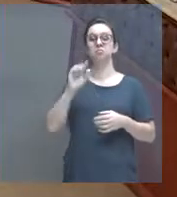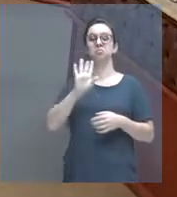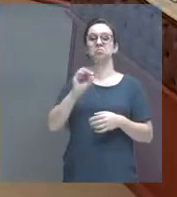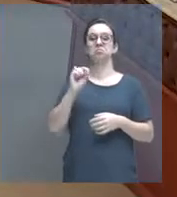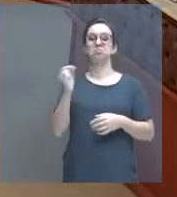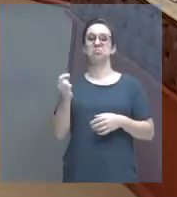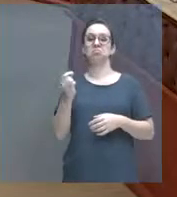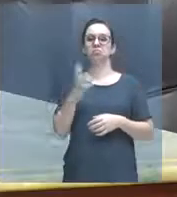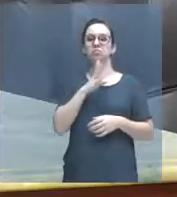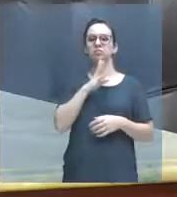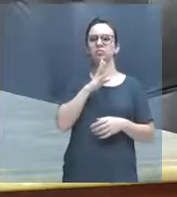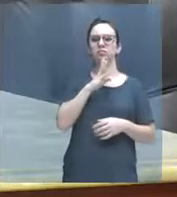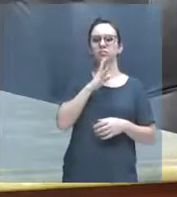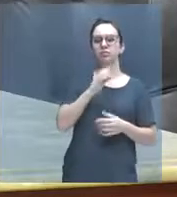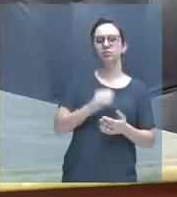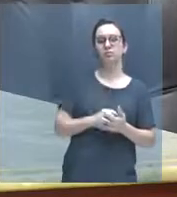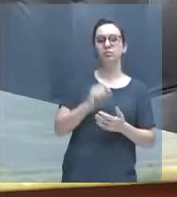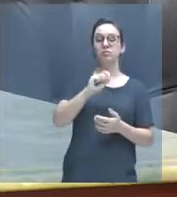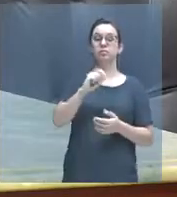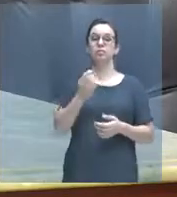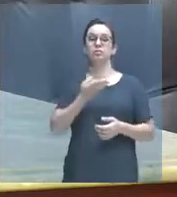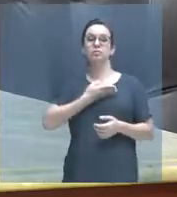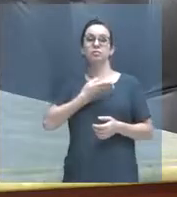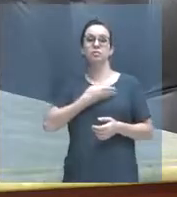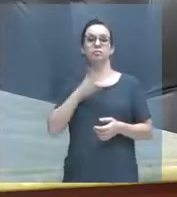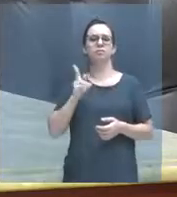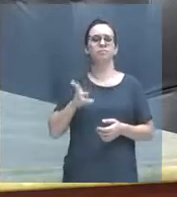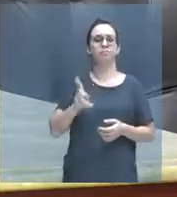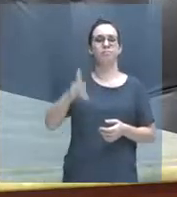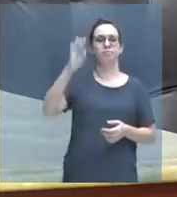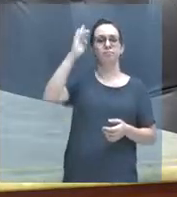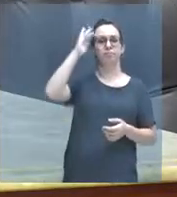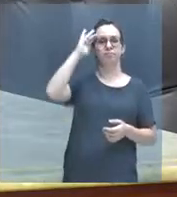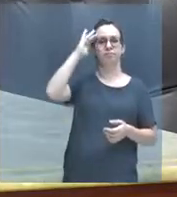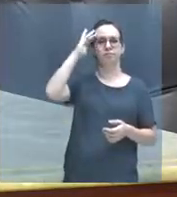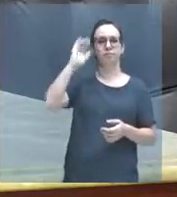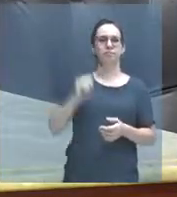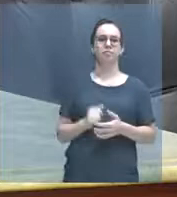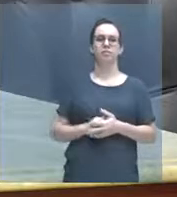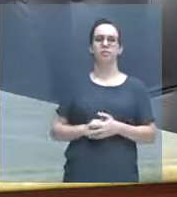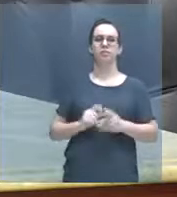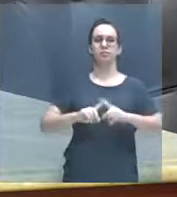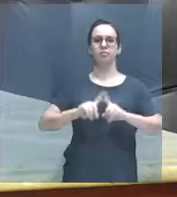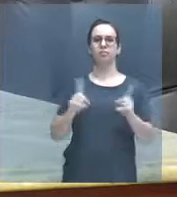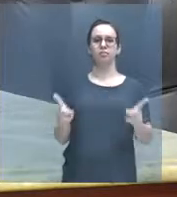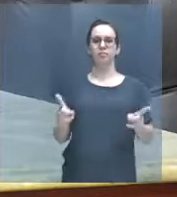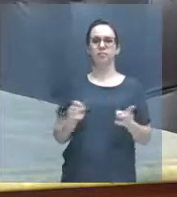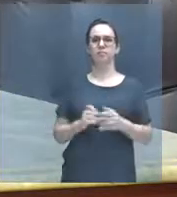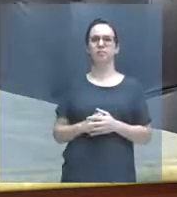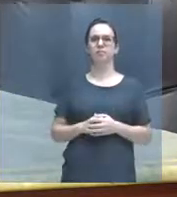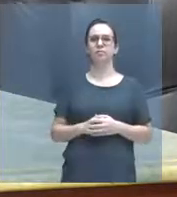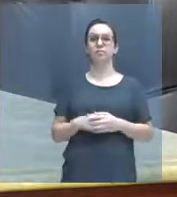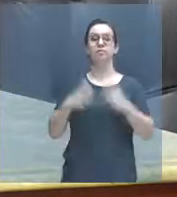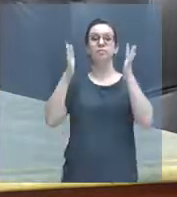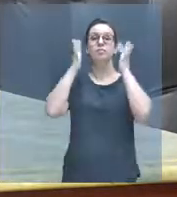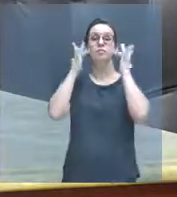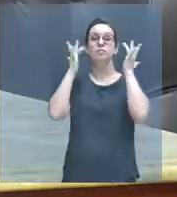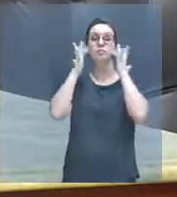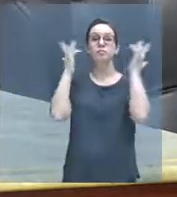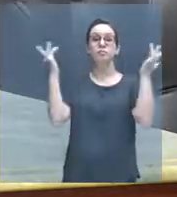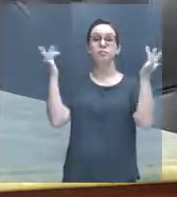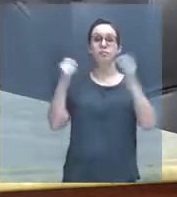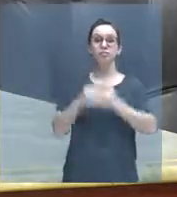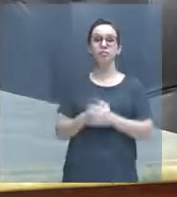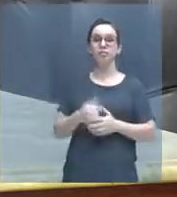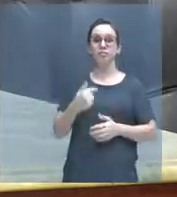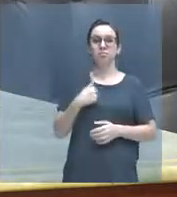o artista, sempre pensou nisso. Né? Mas o artista é o artista, e eu, como sou meio brucutu, sou